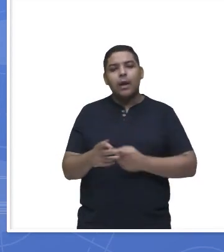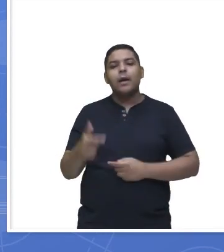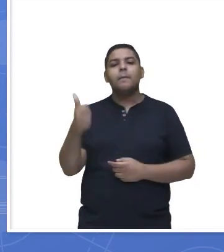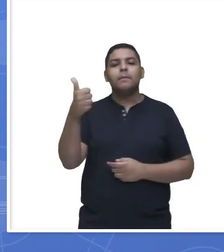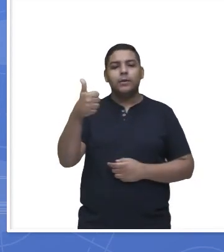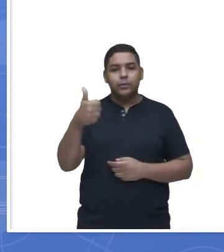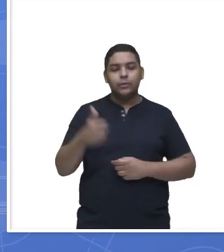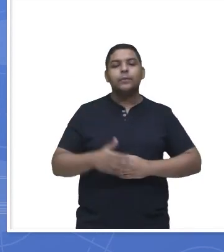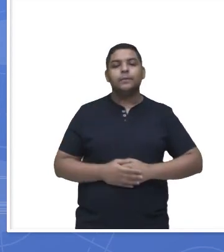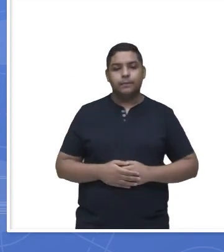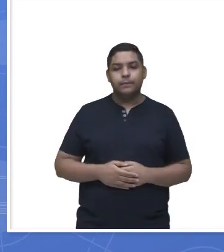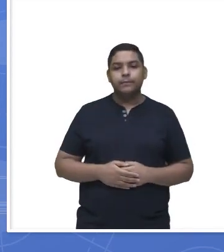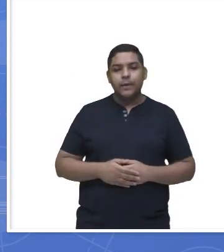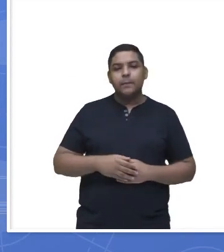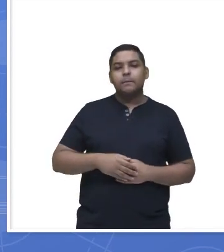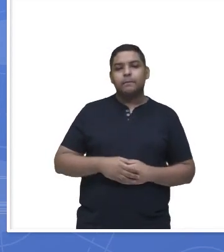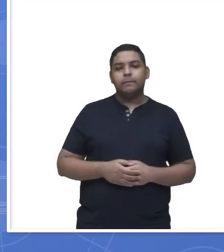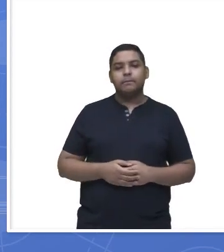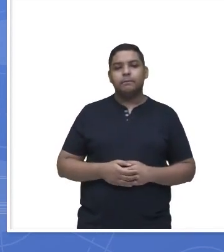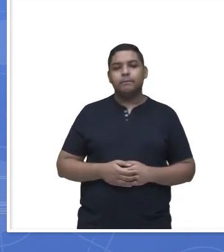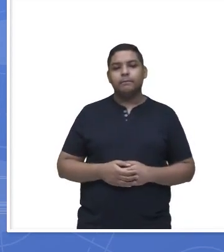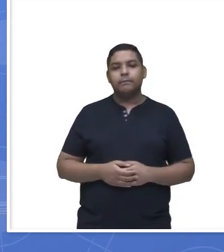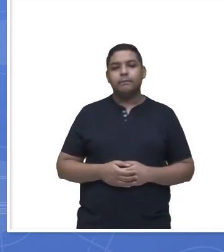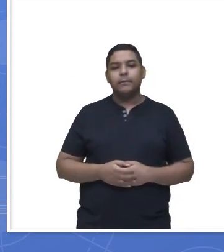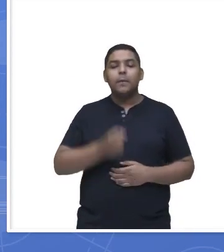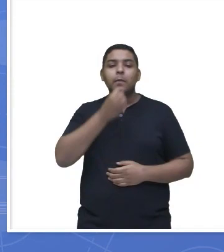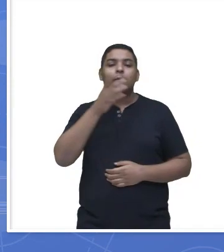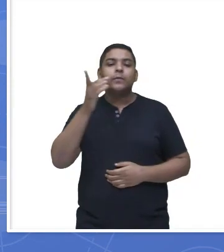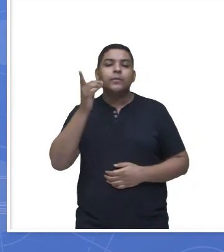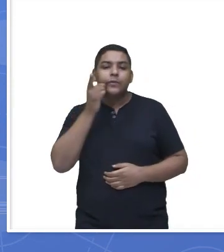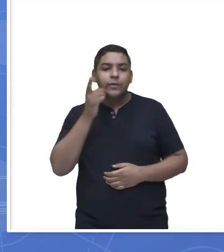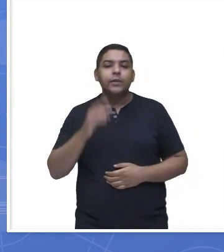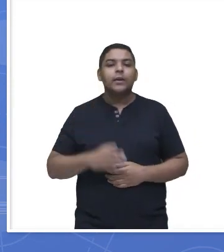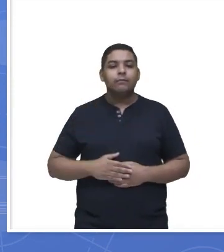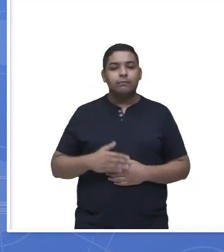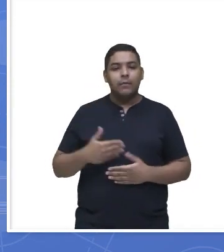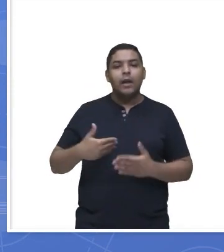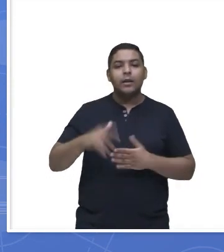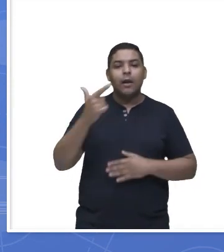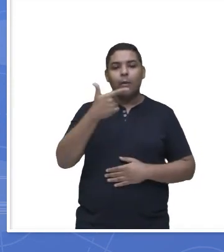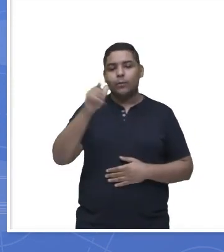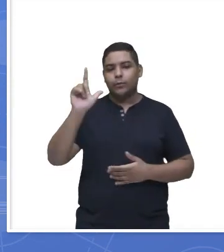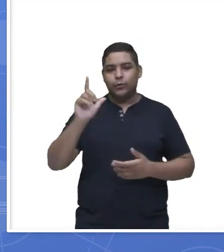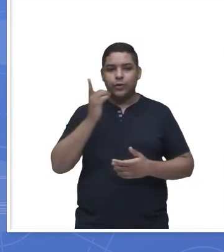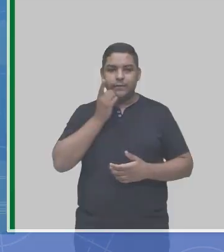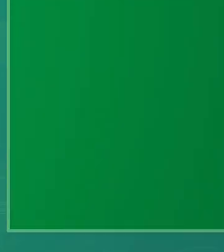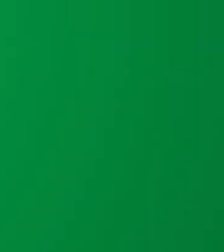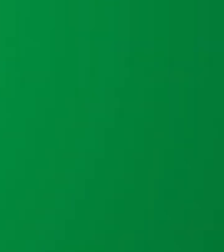Desejo a todos aí um bom finalzinho aí, né, de um bom dia e até uma próxima.